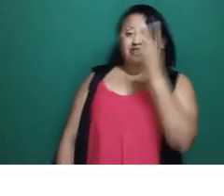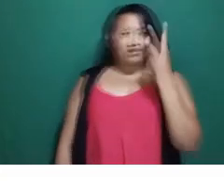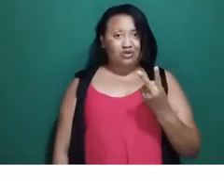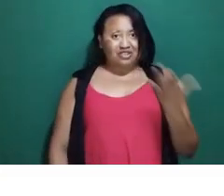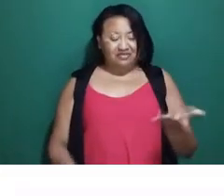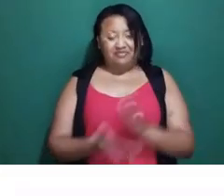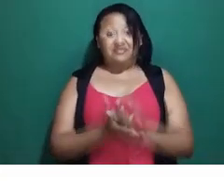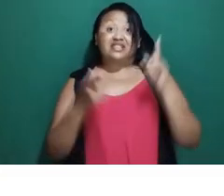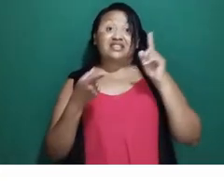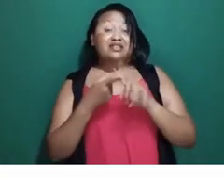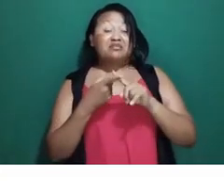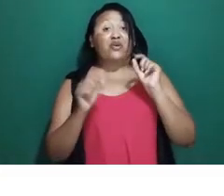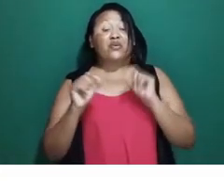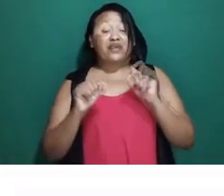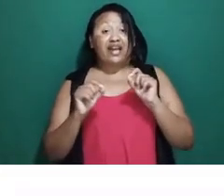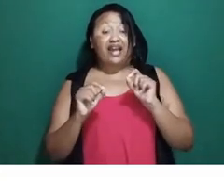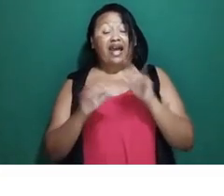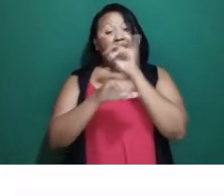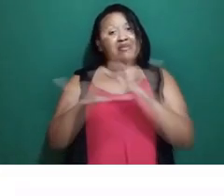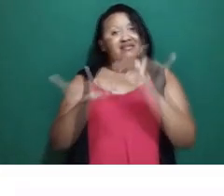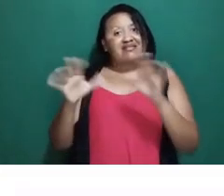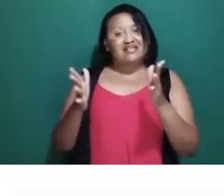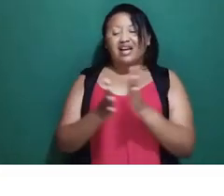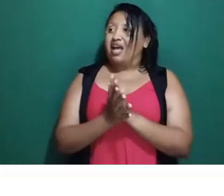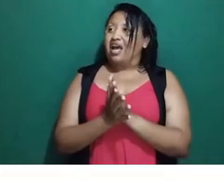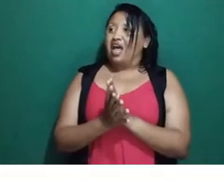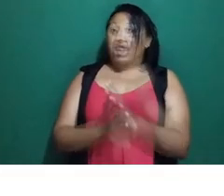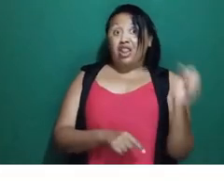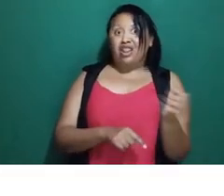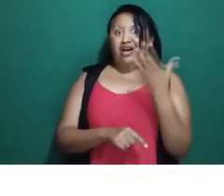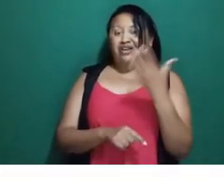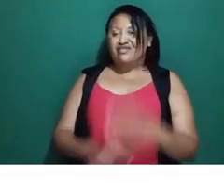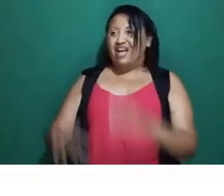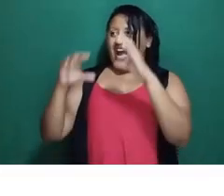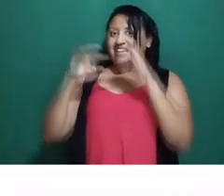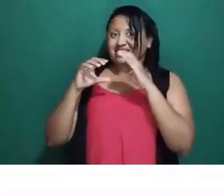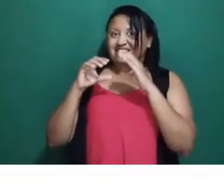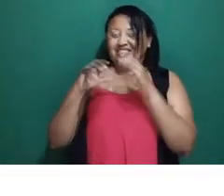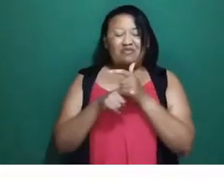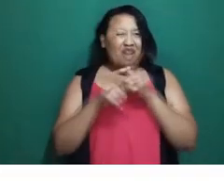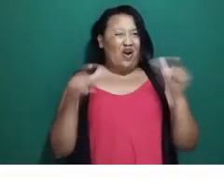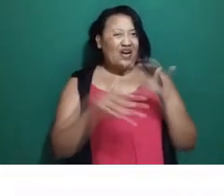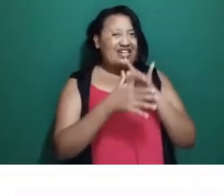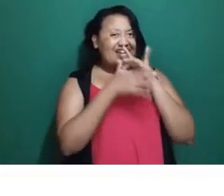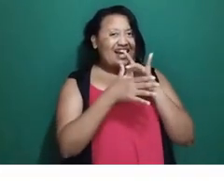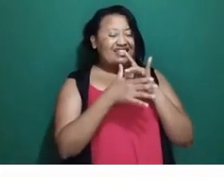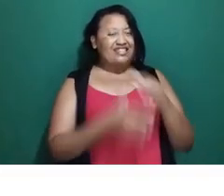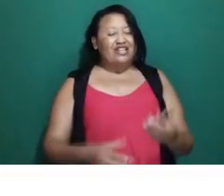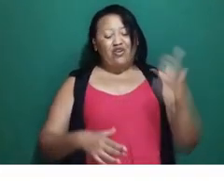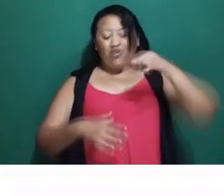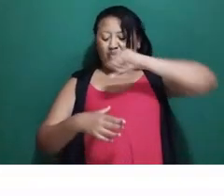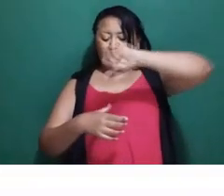e o a seguinte mensagem novos Mc picanha a maior carne do Mac com molho